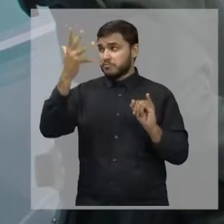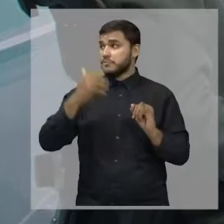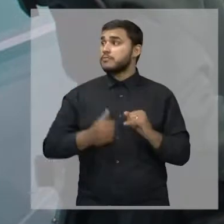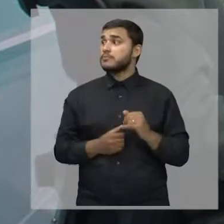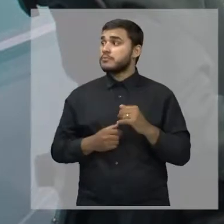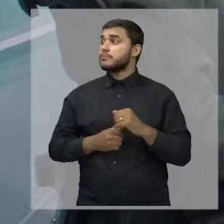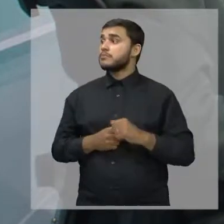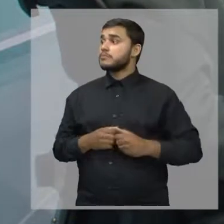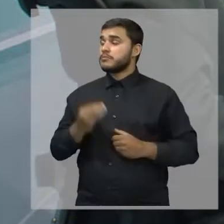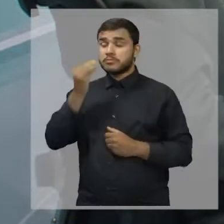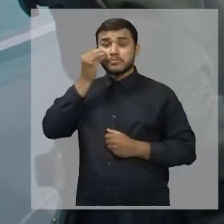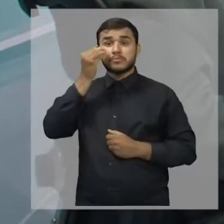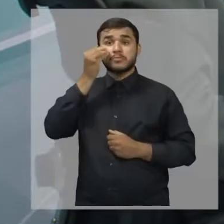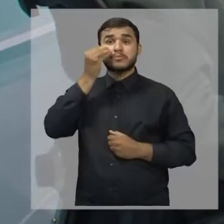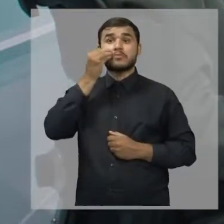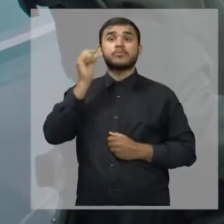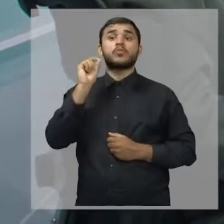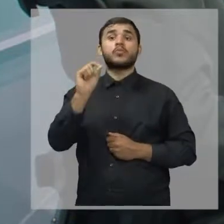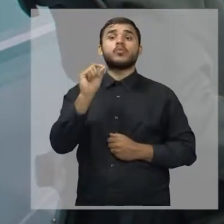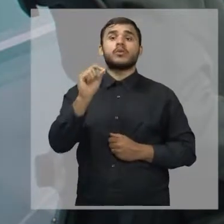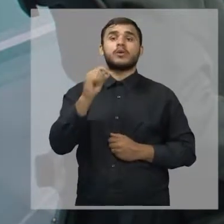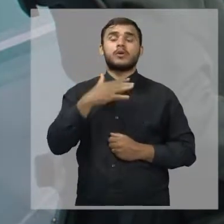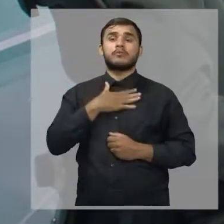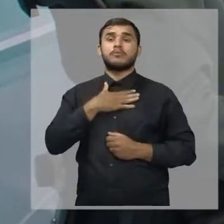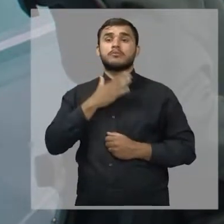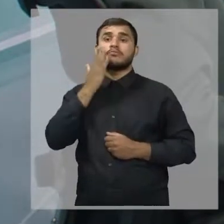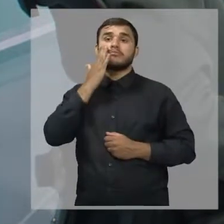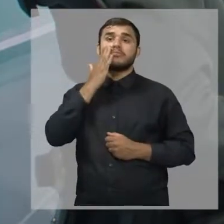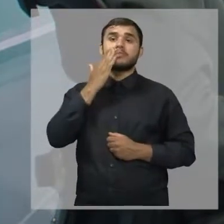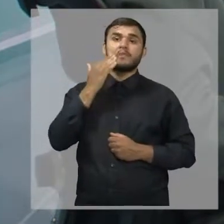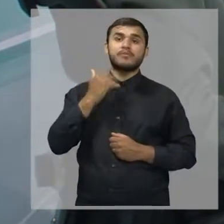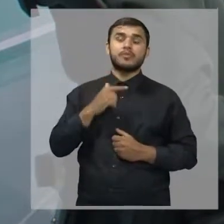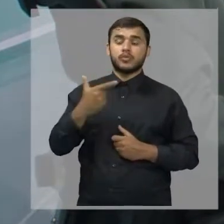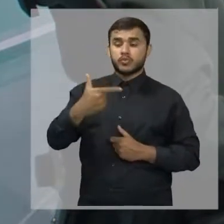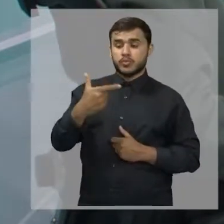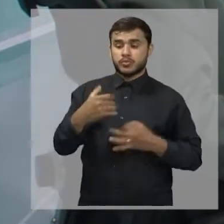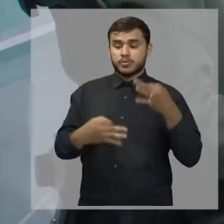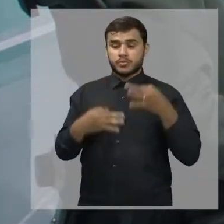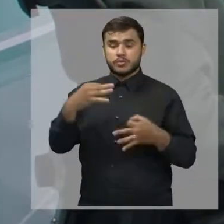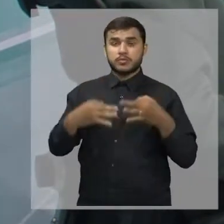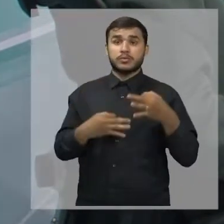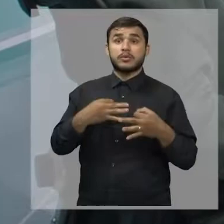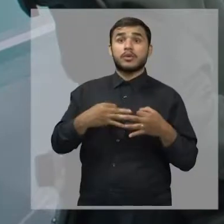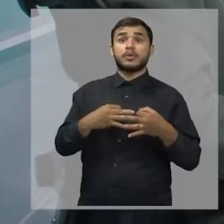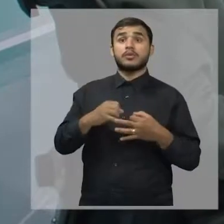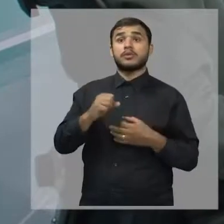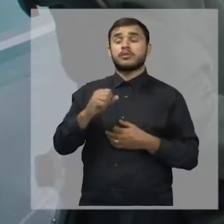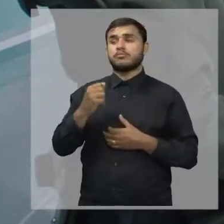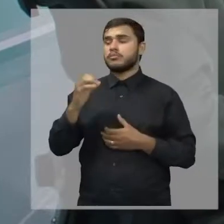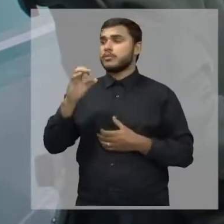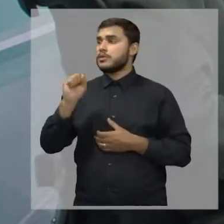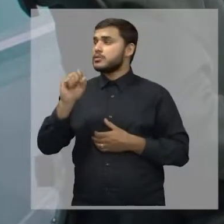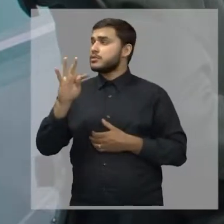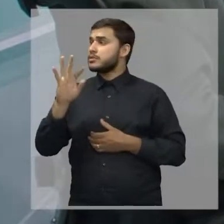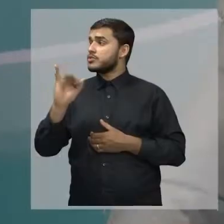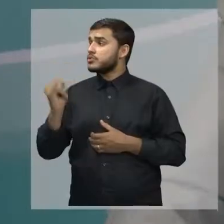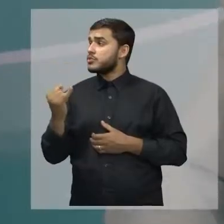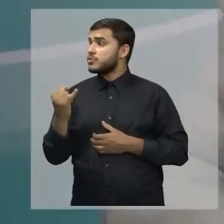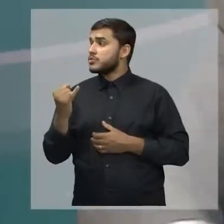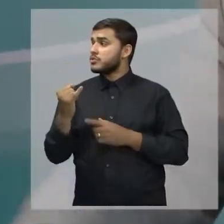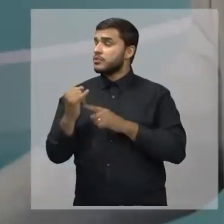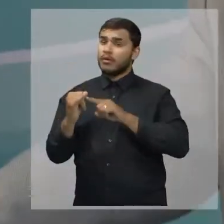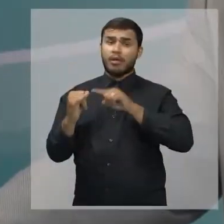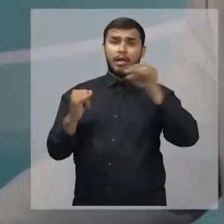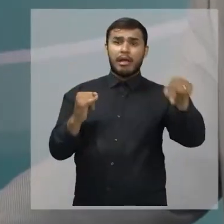uma interpretação intermediária, que não seria, por segunda instância, seria o STJ. Eu acho a pior situação.